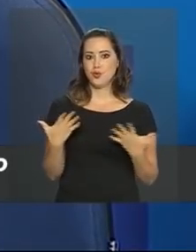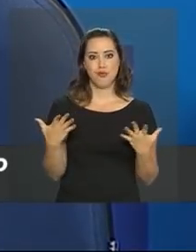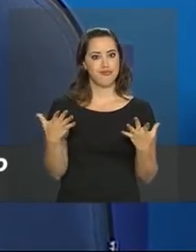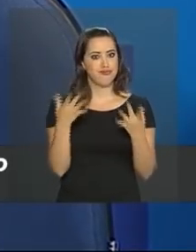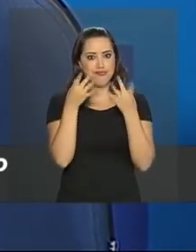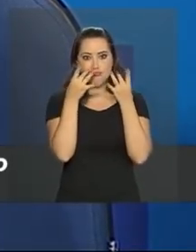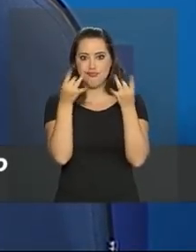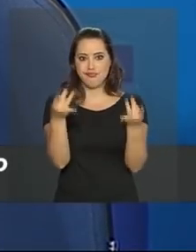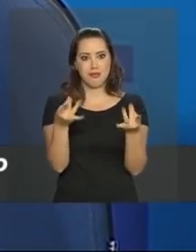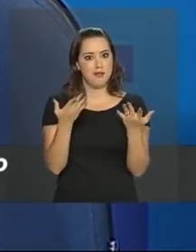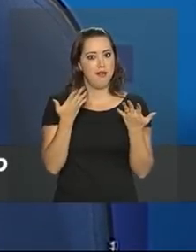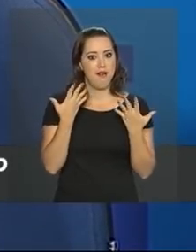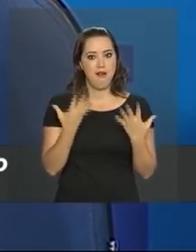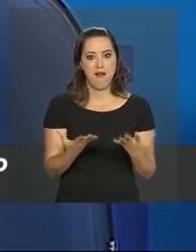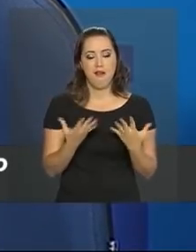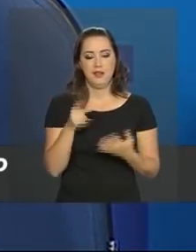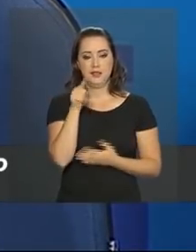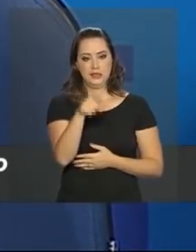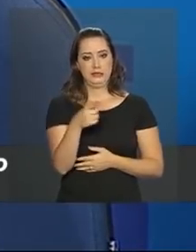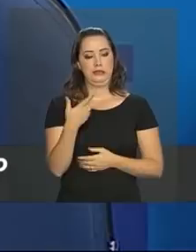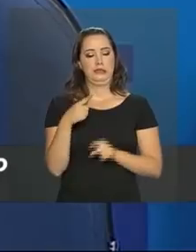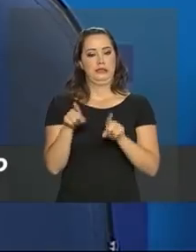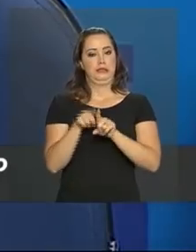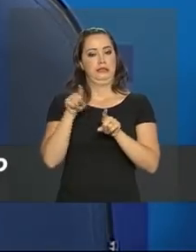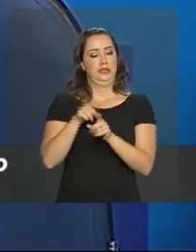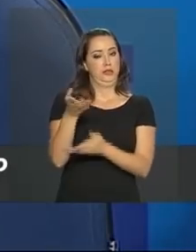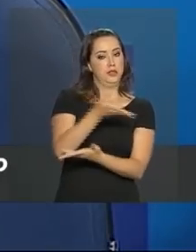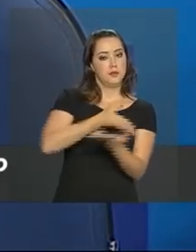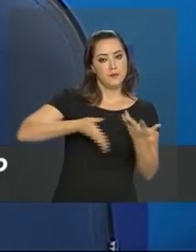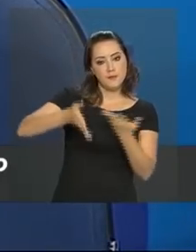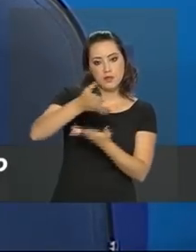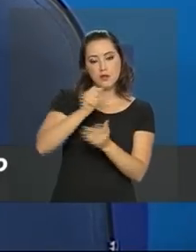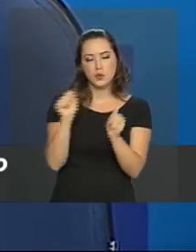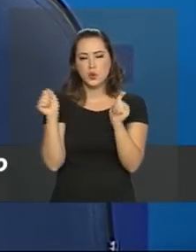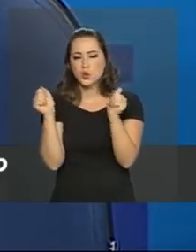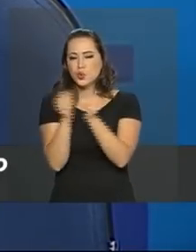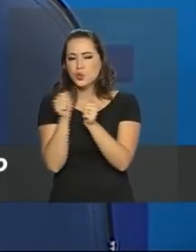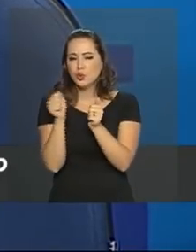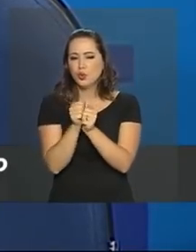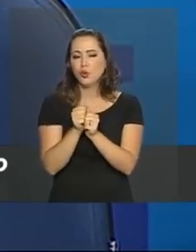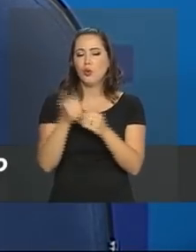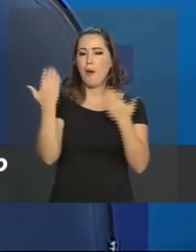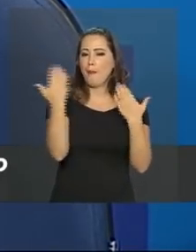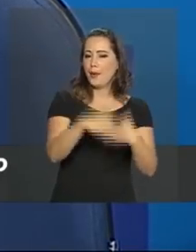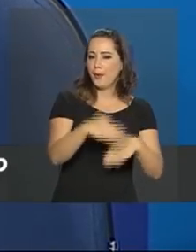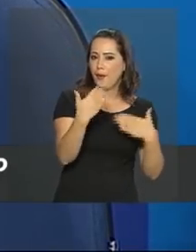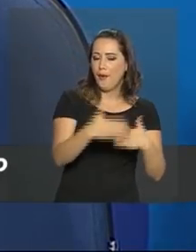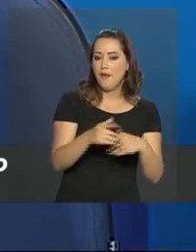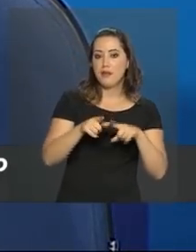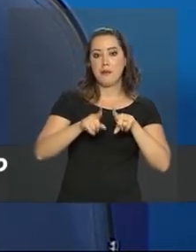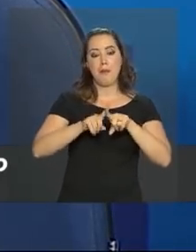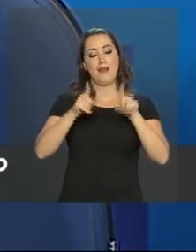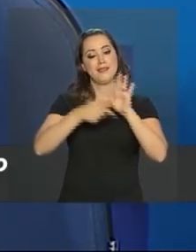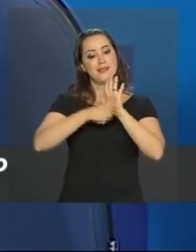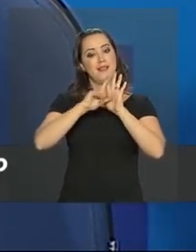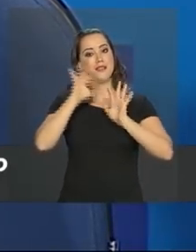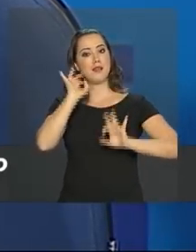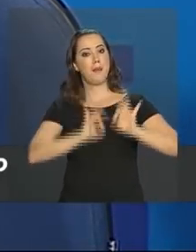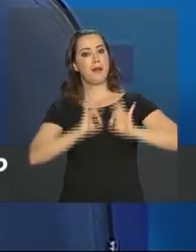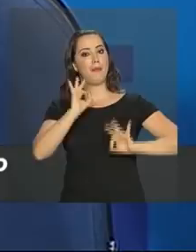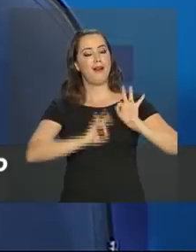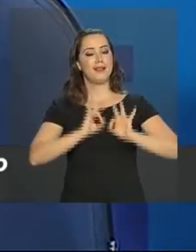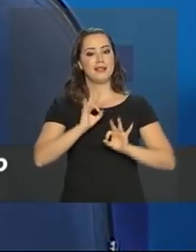né nós temos envolvidos não só na logística de aplicação mas de preparação cerca de